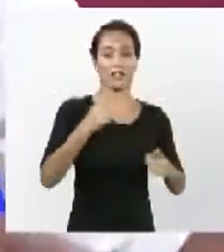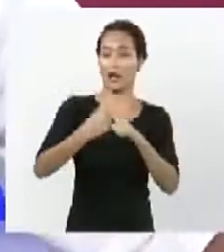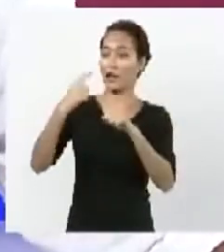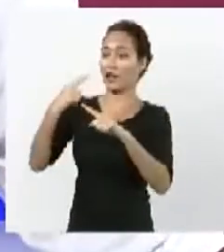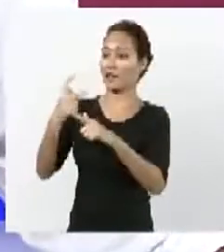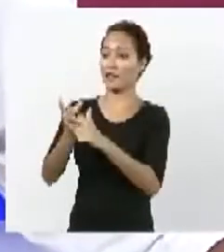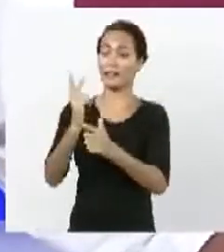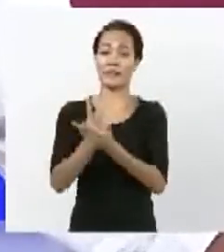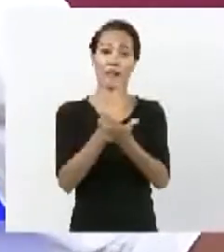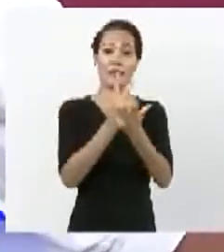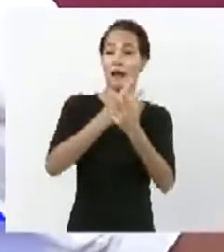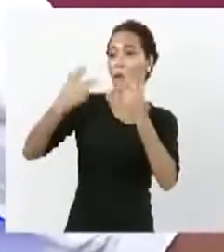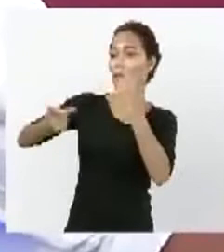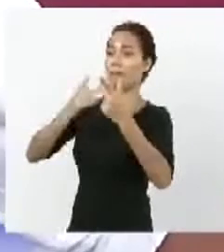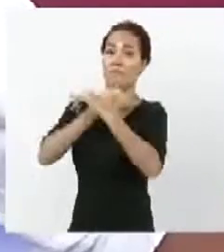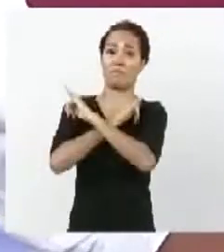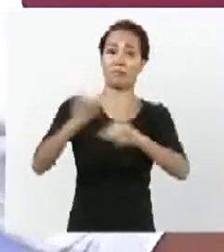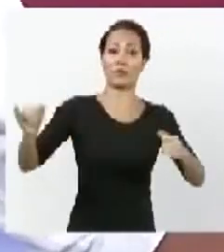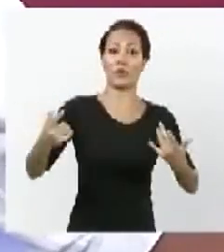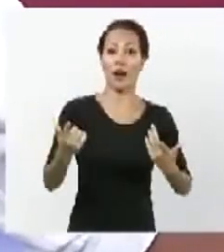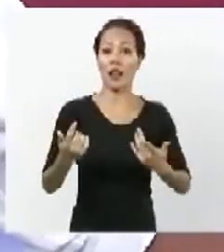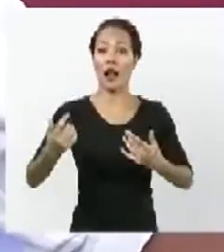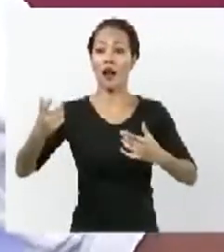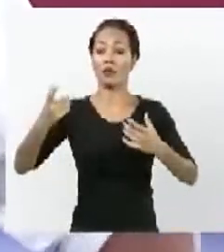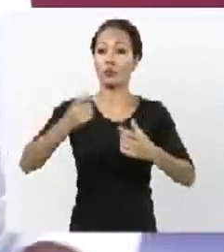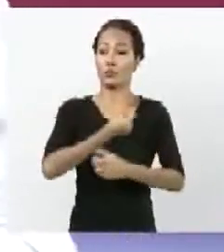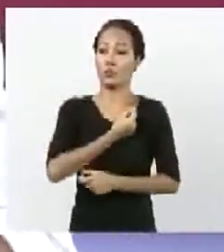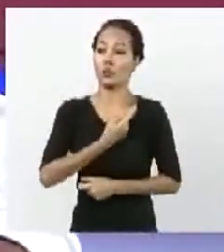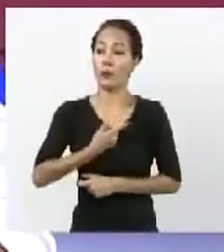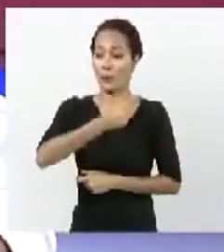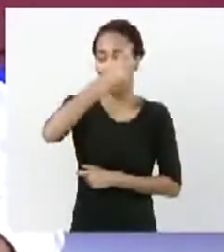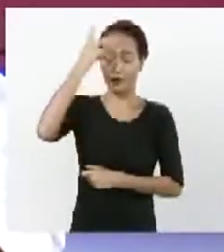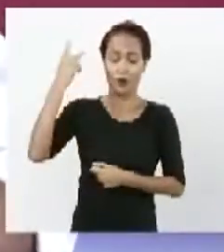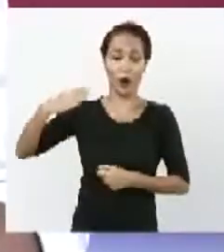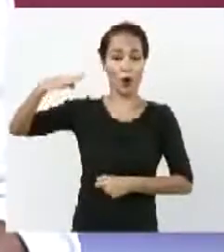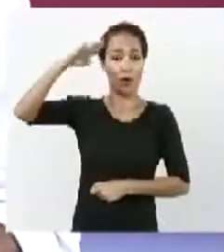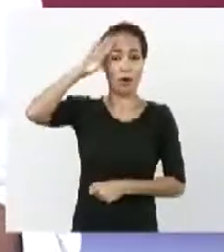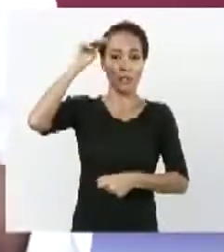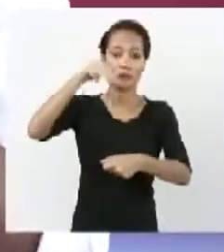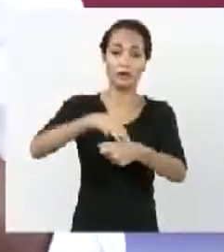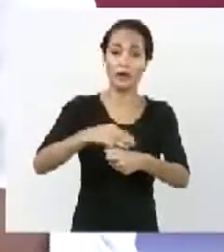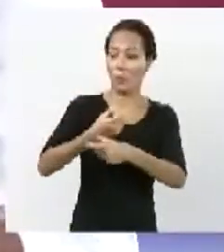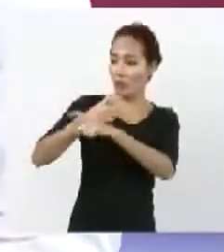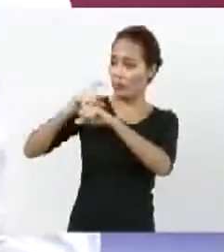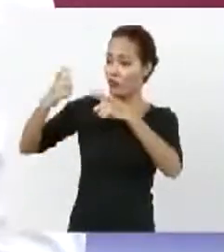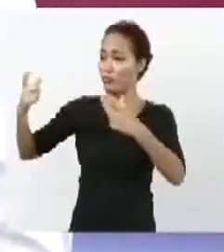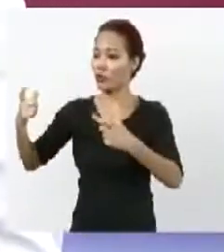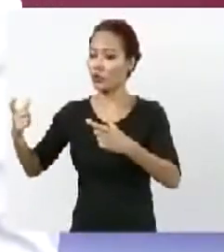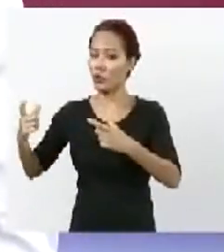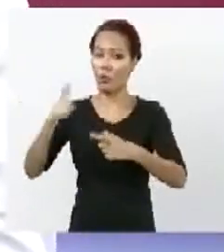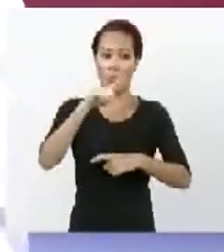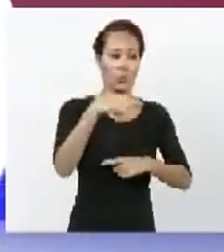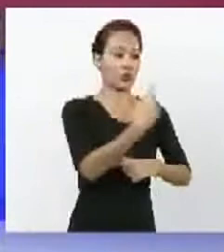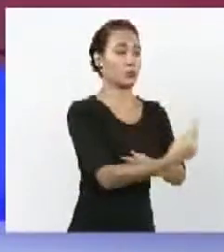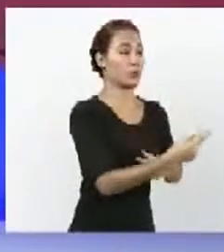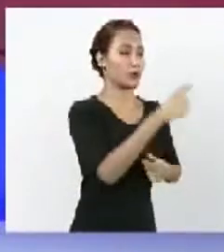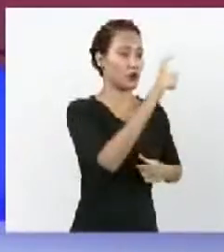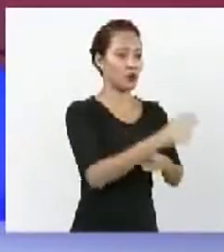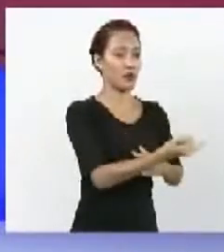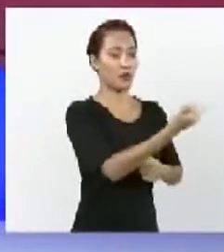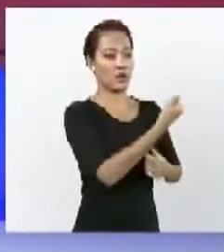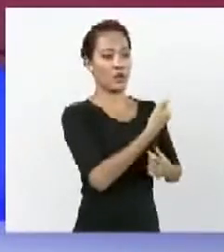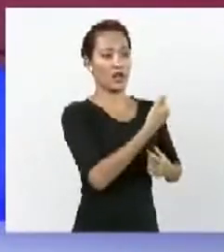diz que vai aumentar a guarda municipal, o número de contingente. Mas com que ação? Outro diz que vai fazer segurança pública usando